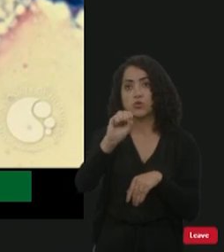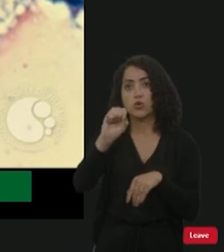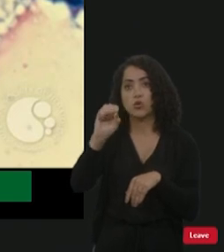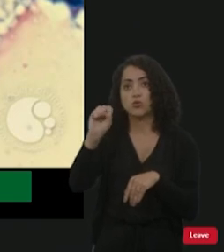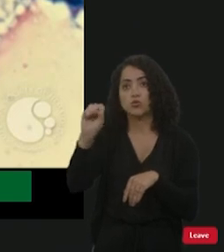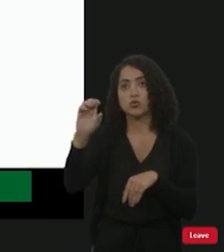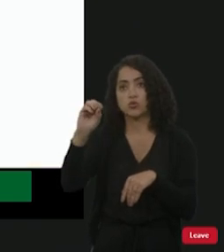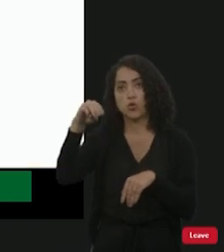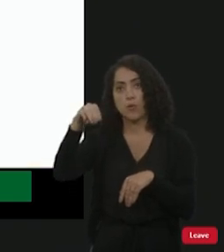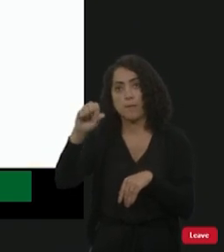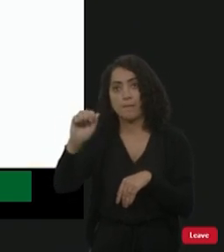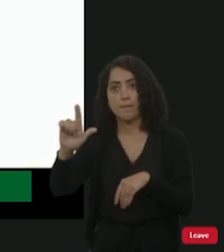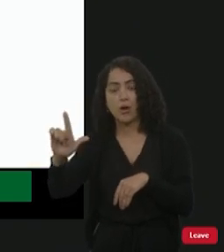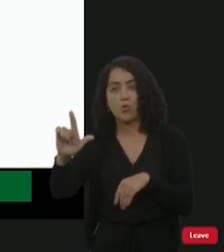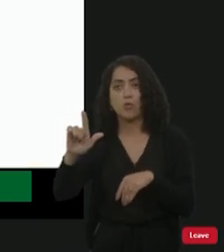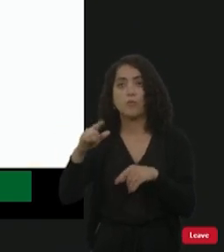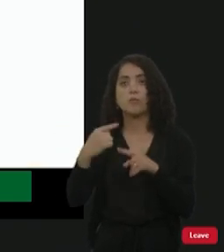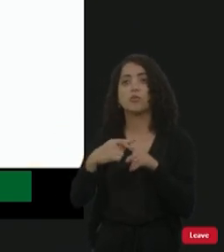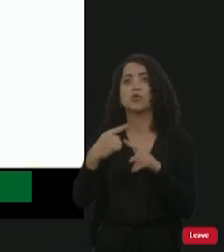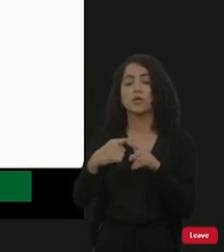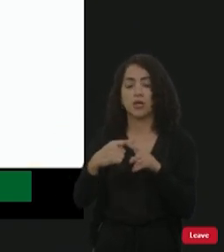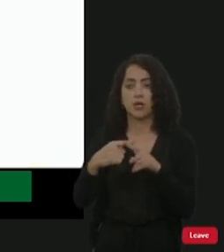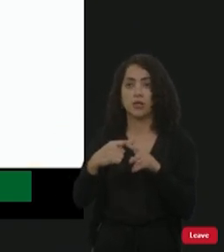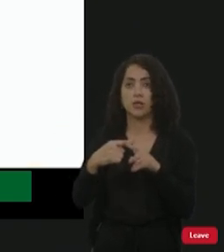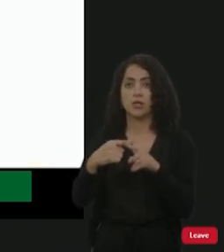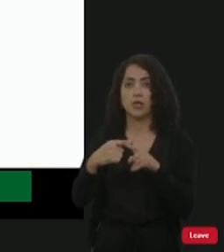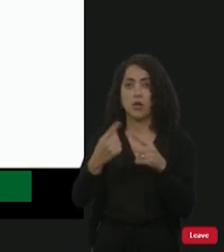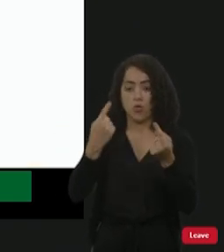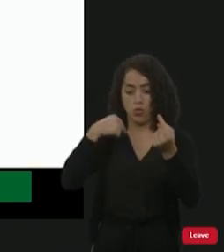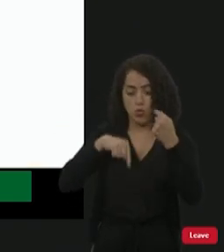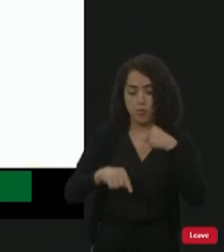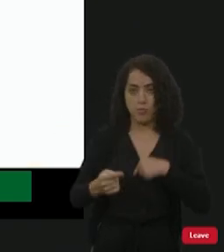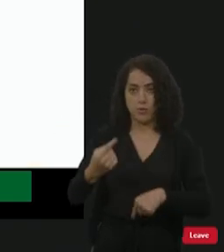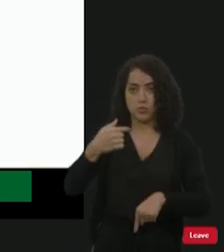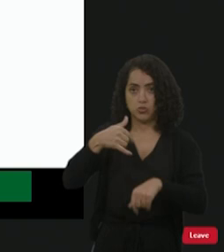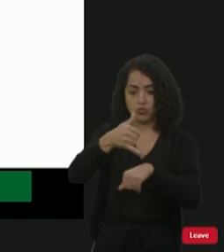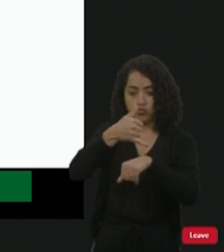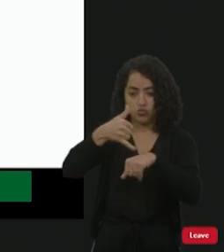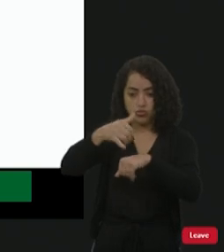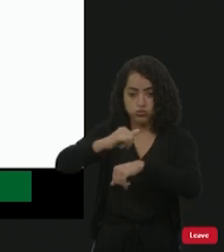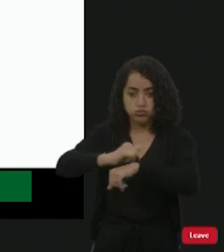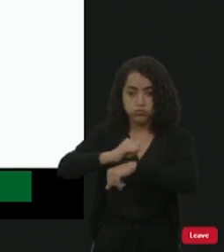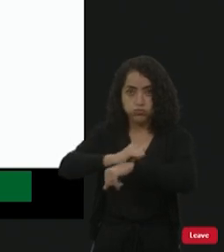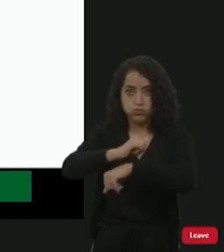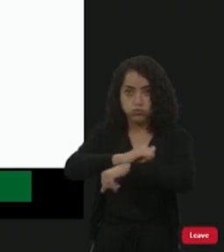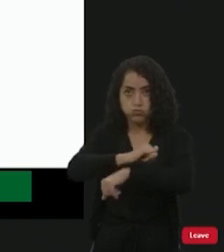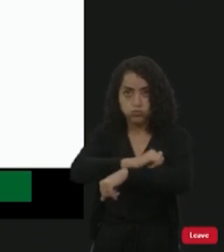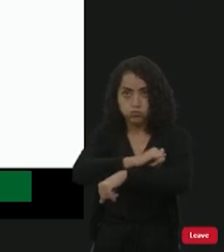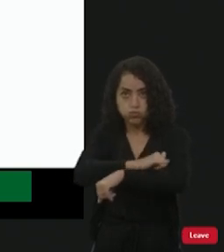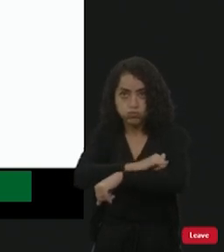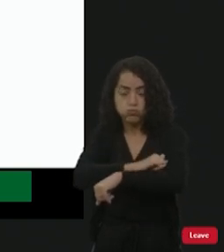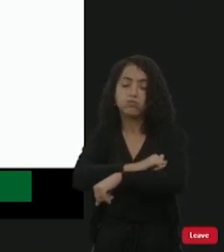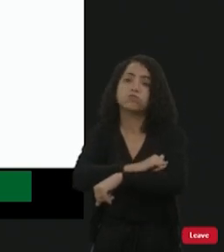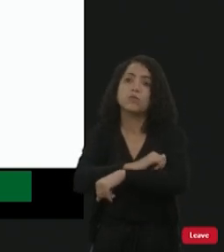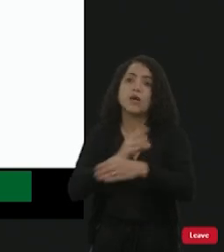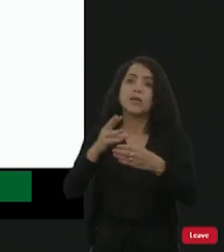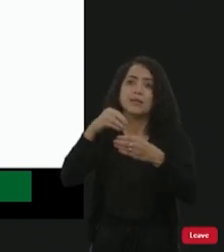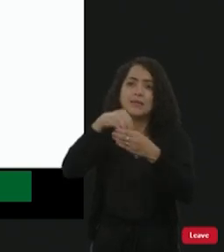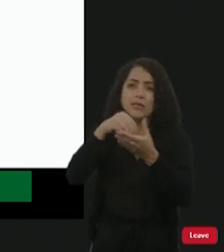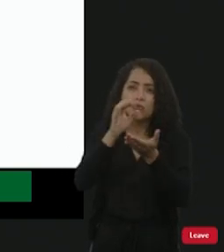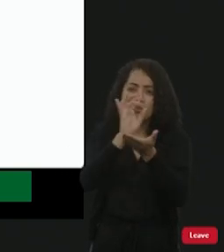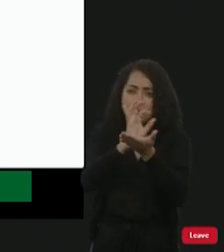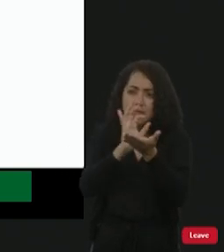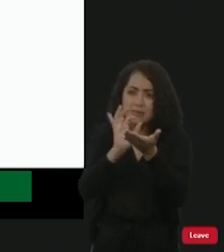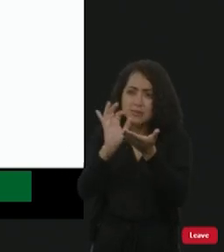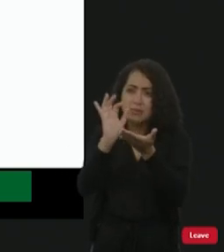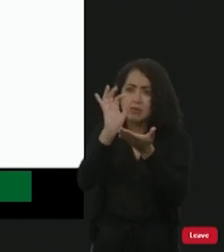por que acontece isso? O metabolismo do colesterol, da gordura, ele acontece, né, dentro da célula, numa